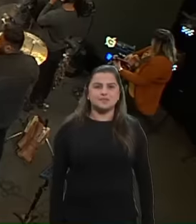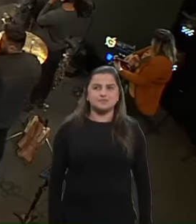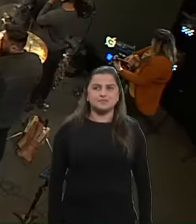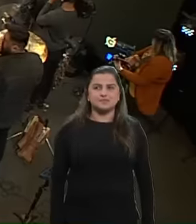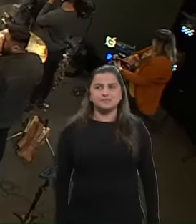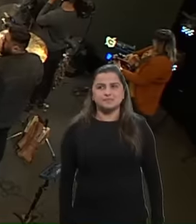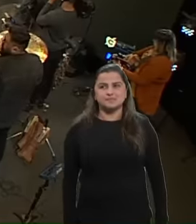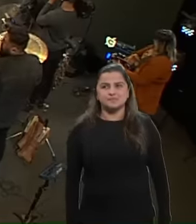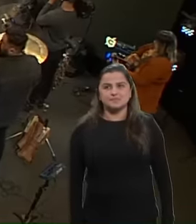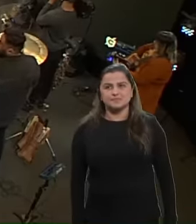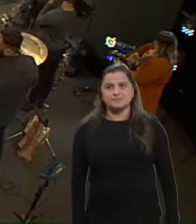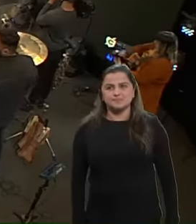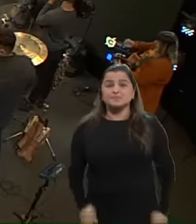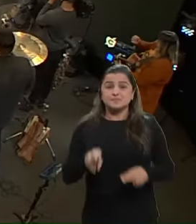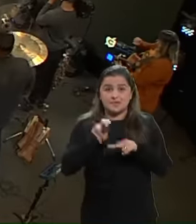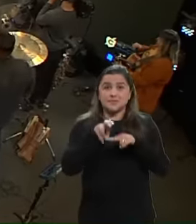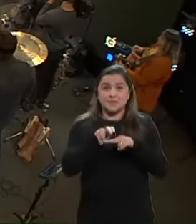Senta,